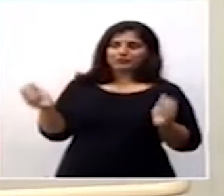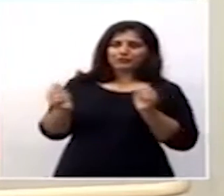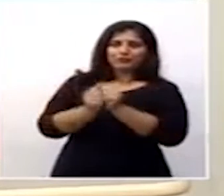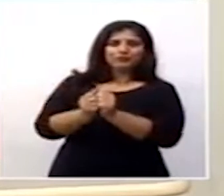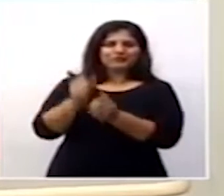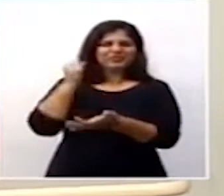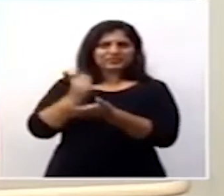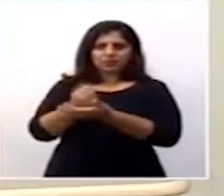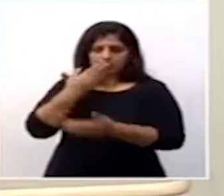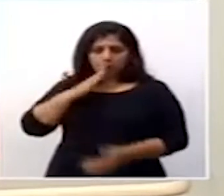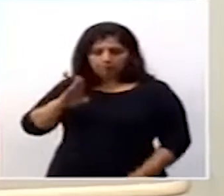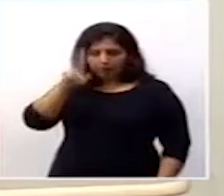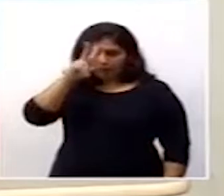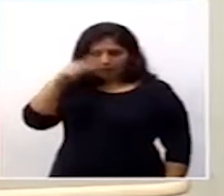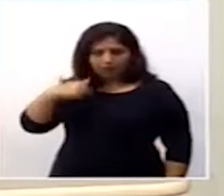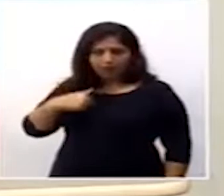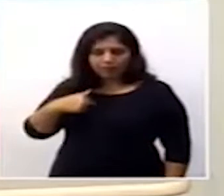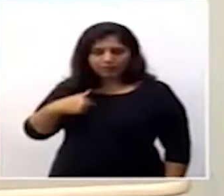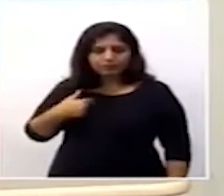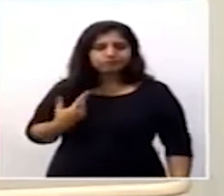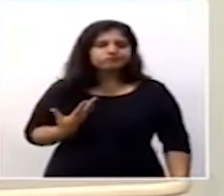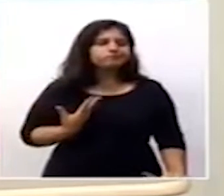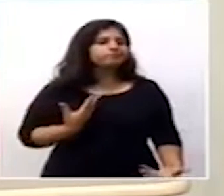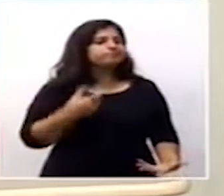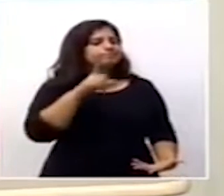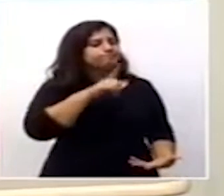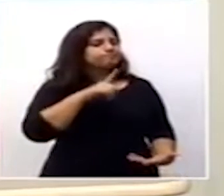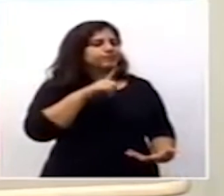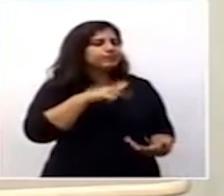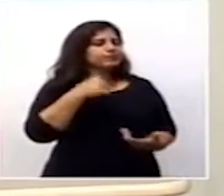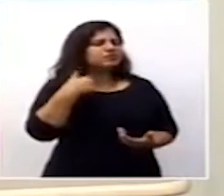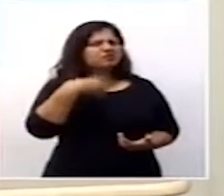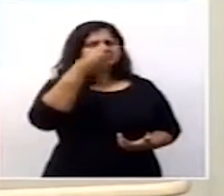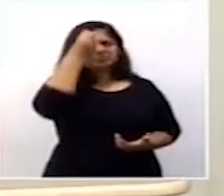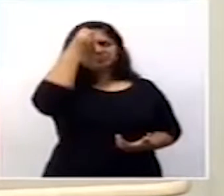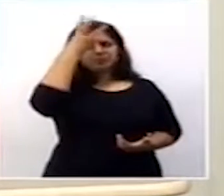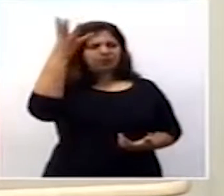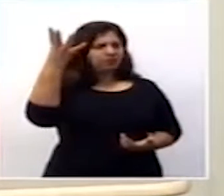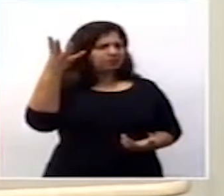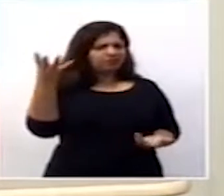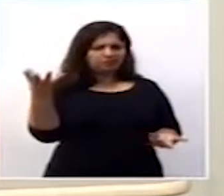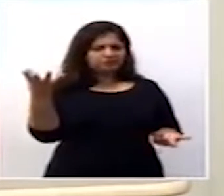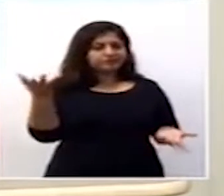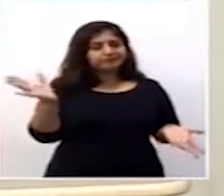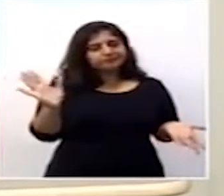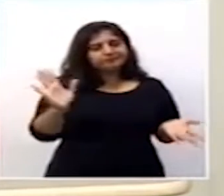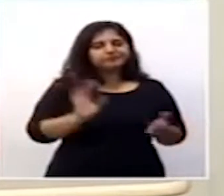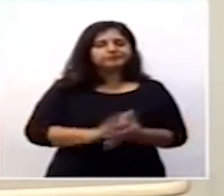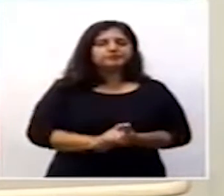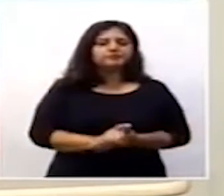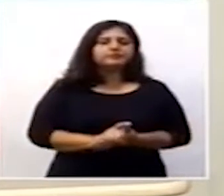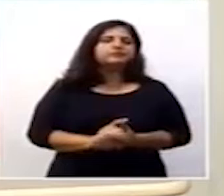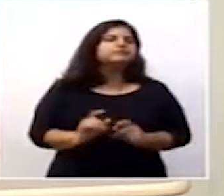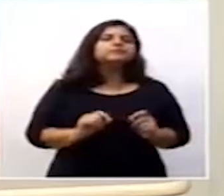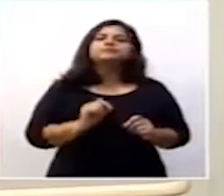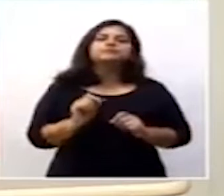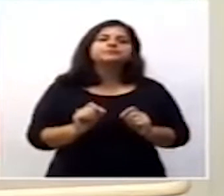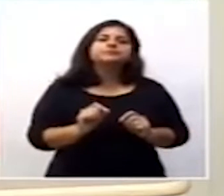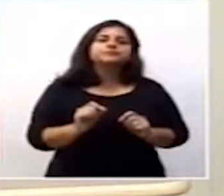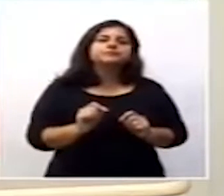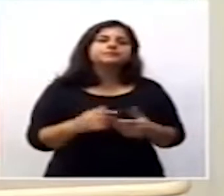você, você me prometeu. É lógico que o Tonho já tinha esquecido da promessa. E